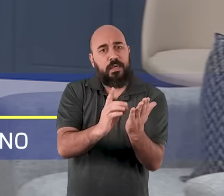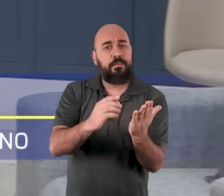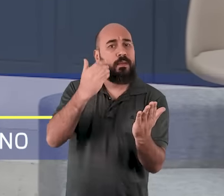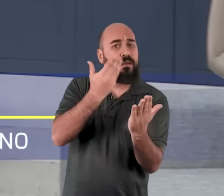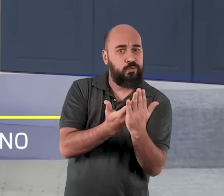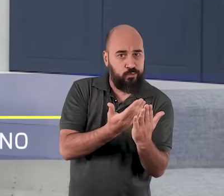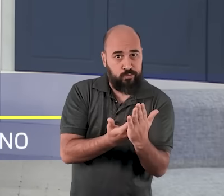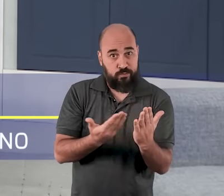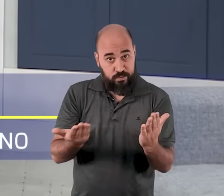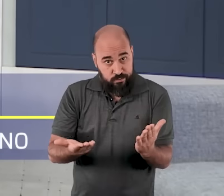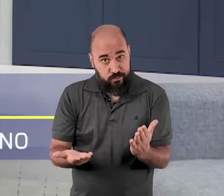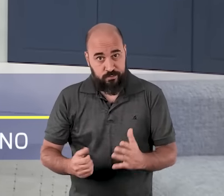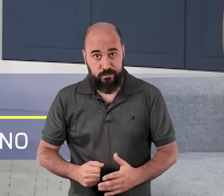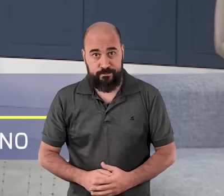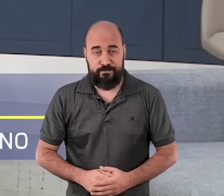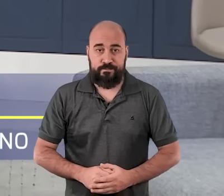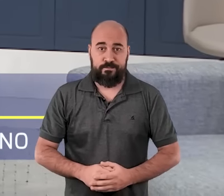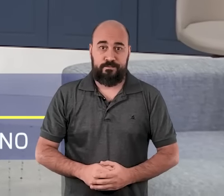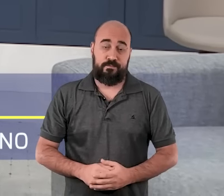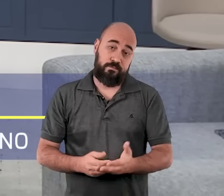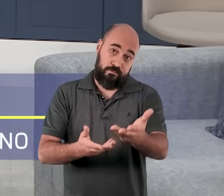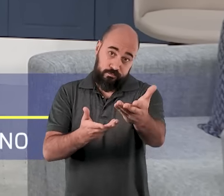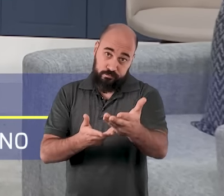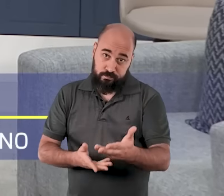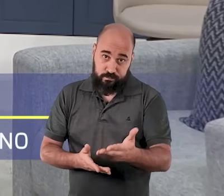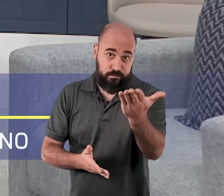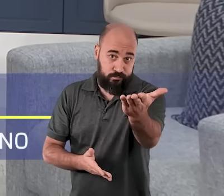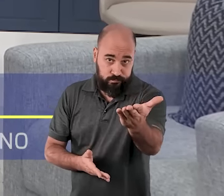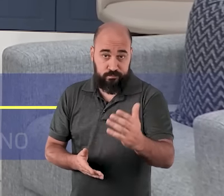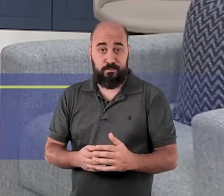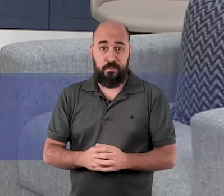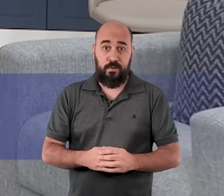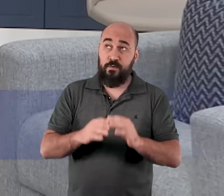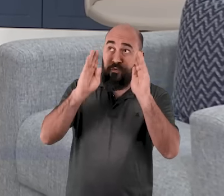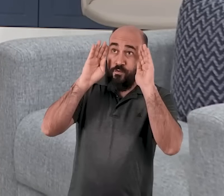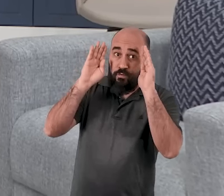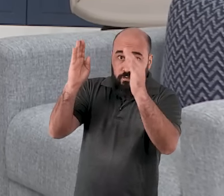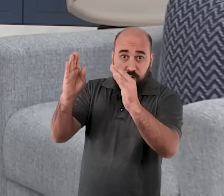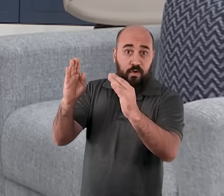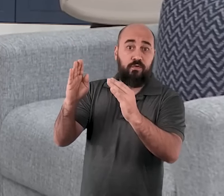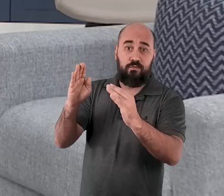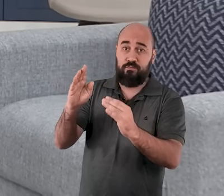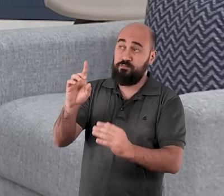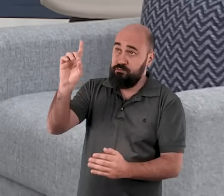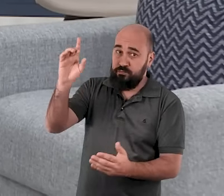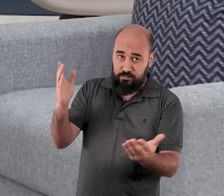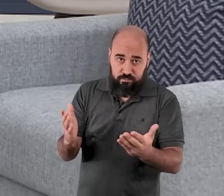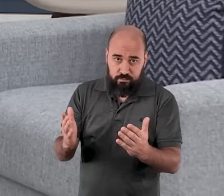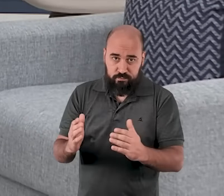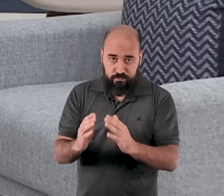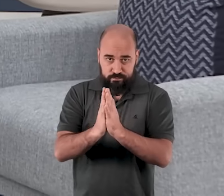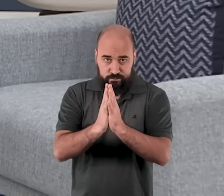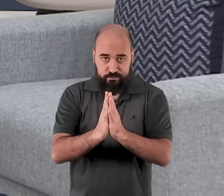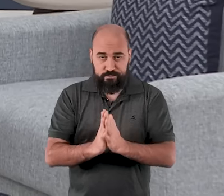gente nessa hora. Eu convido você a pensar em Deus comigo. Pai